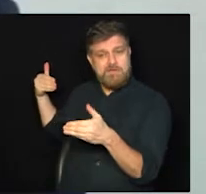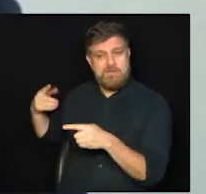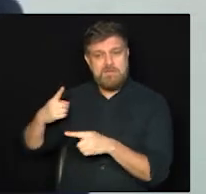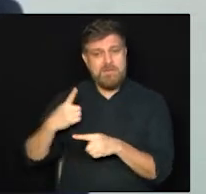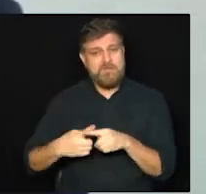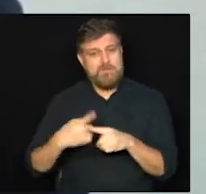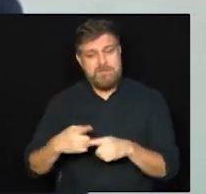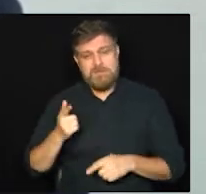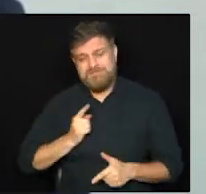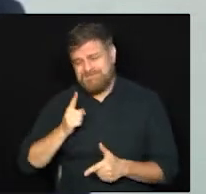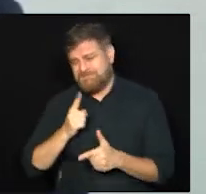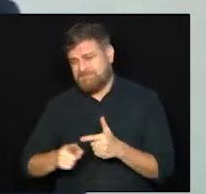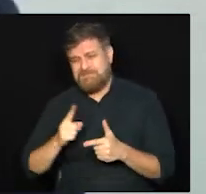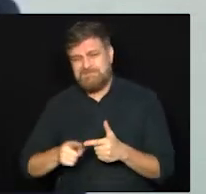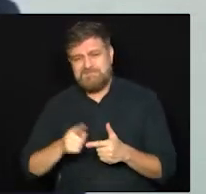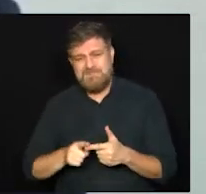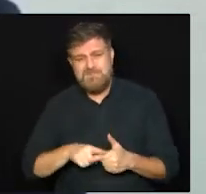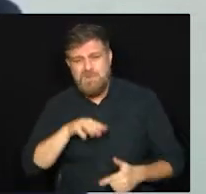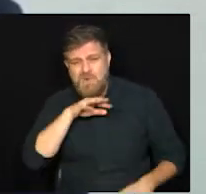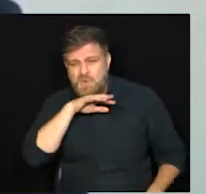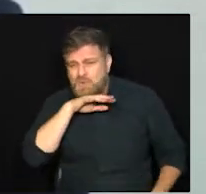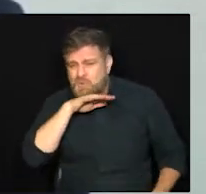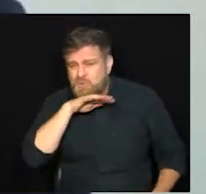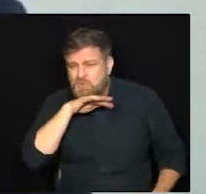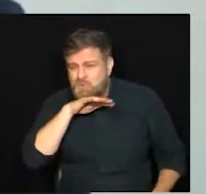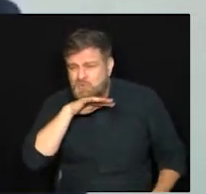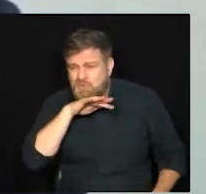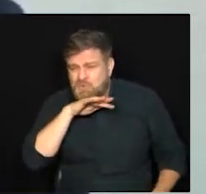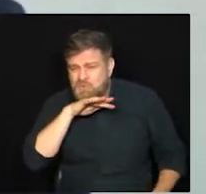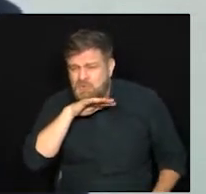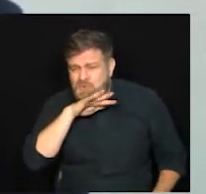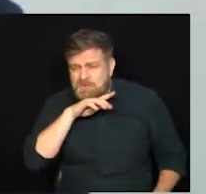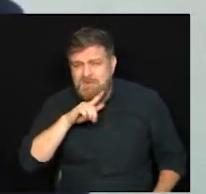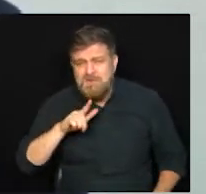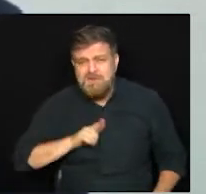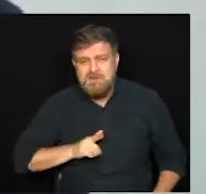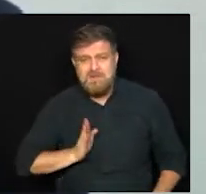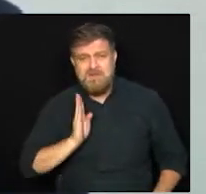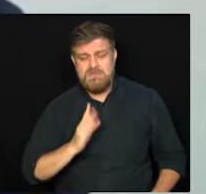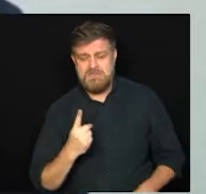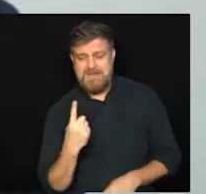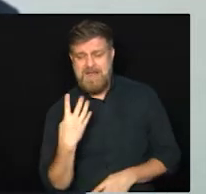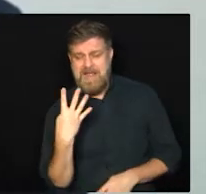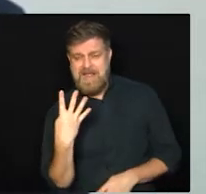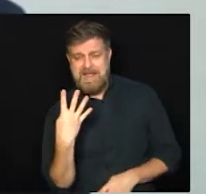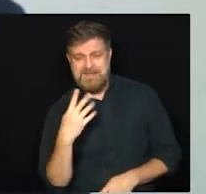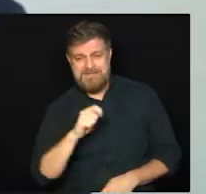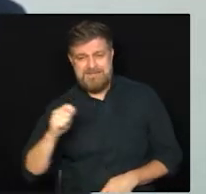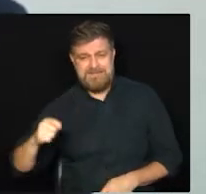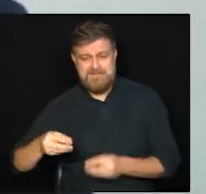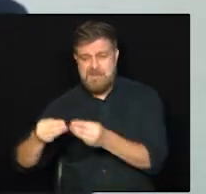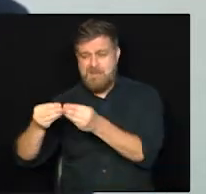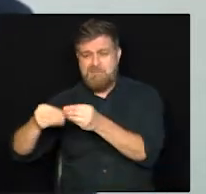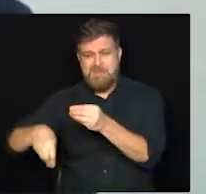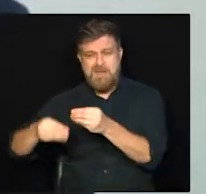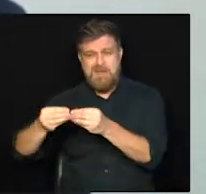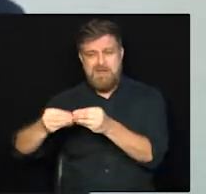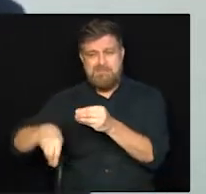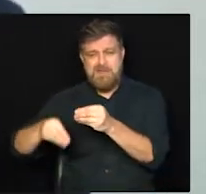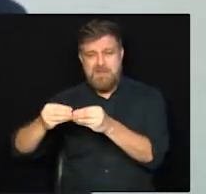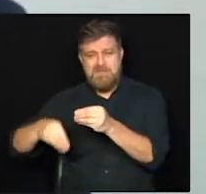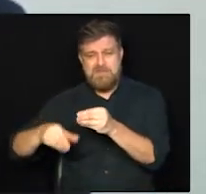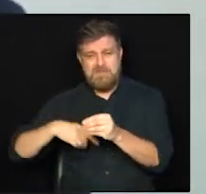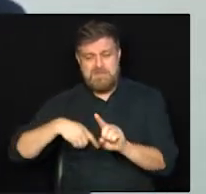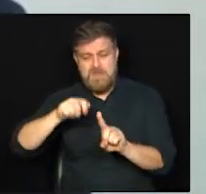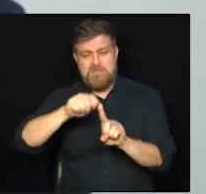situação é absolutamente dramática, né? A gente já está em 14 meses de prejuízo e com a previsão de mais meses